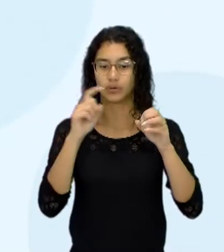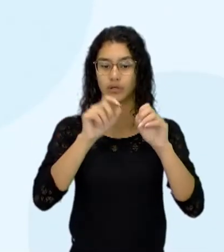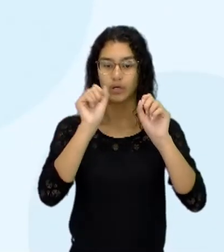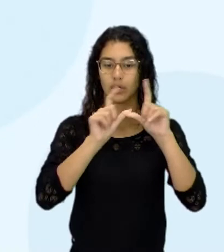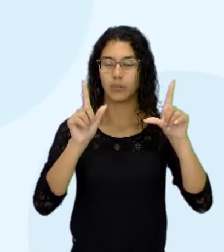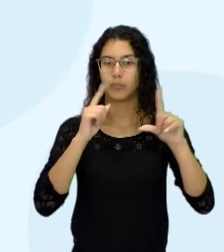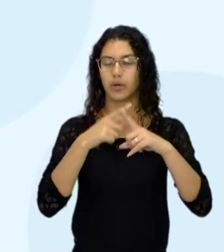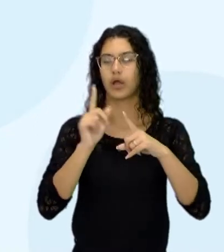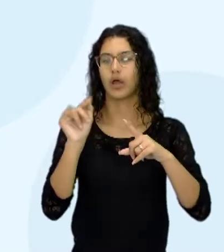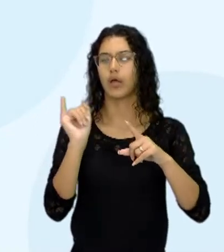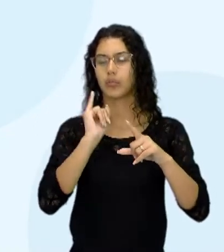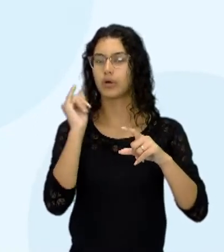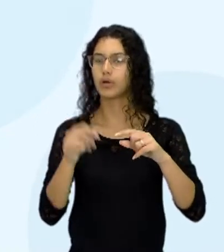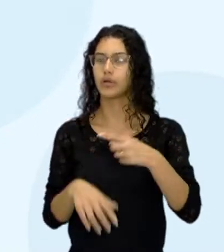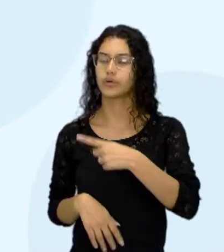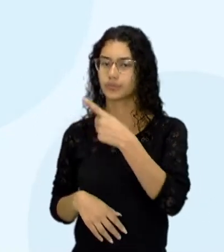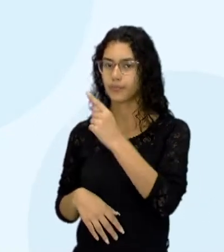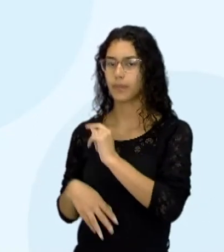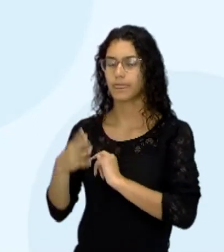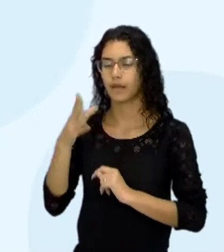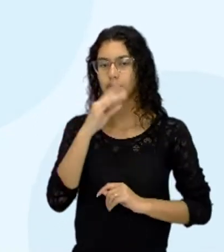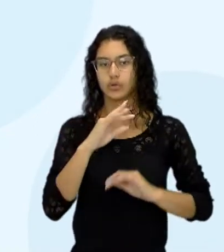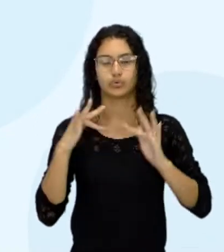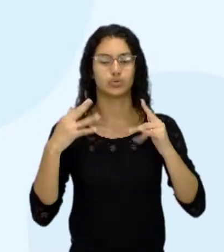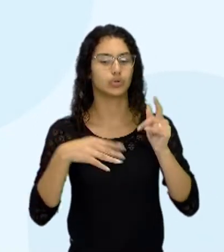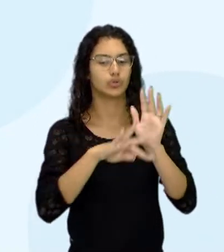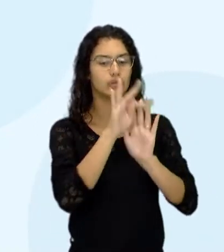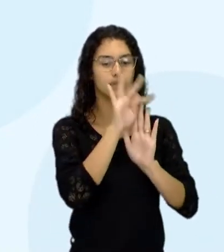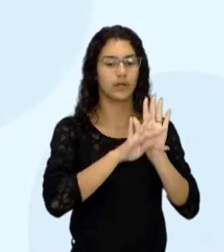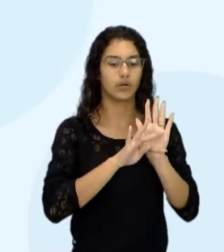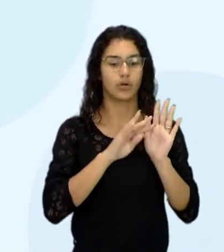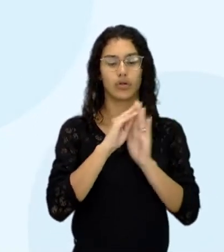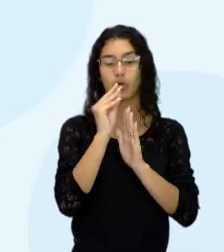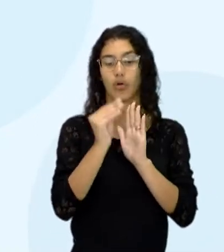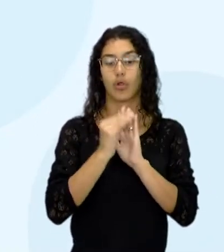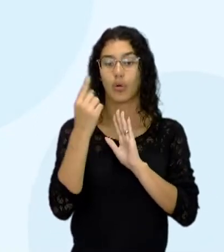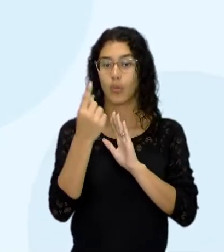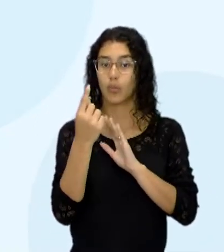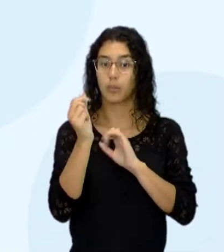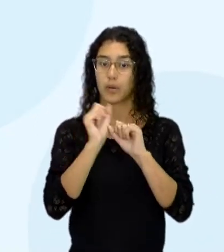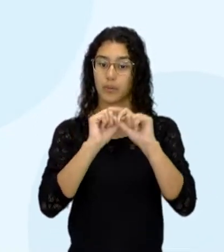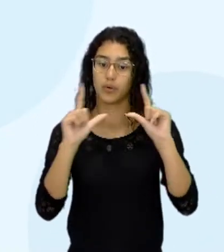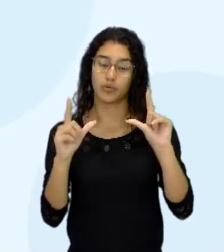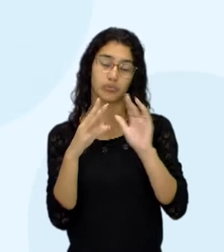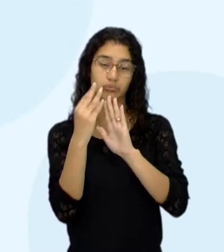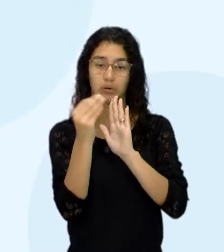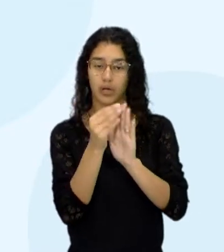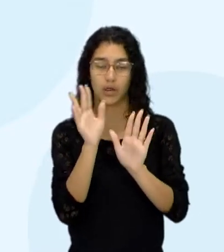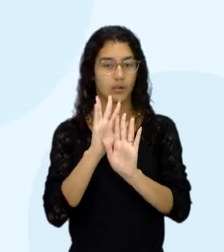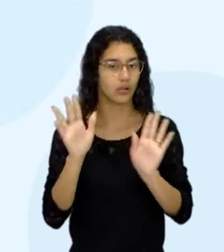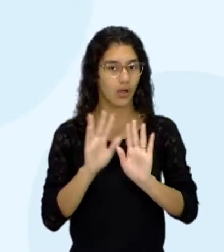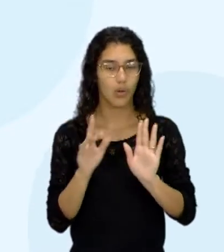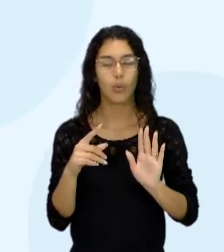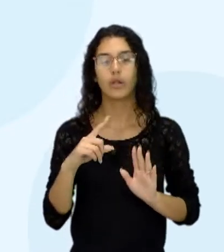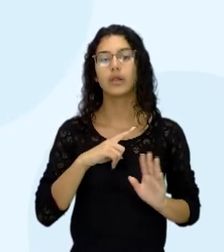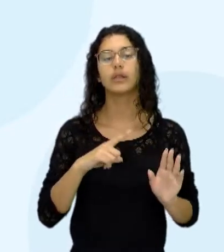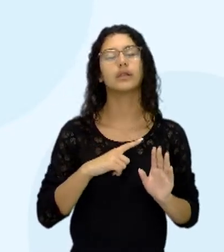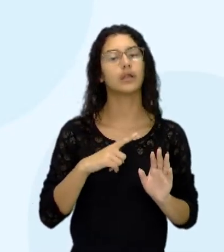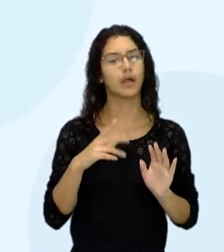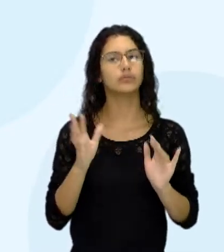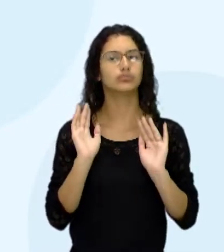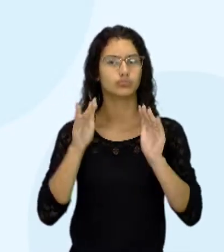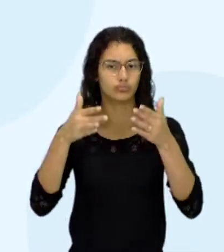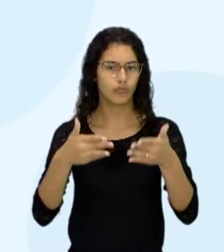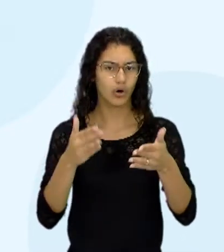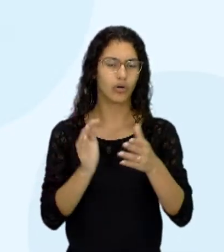importante, porque já que a gente está falando de todo tipo de texto, eu não coloco uma imagem no slide por colocar, não é à toa, né? A gente tem intenções.